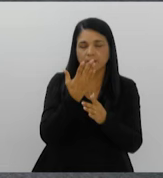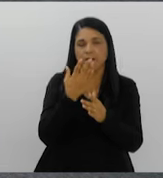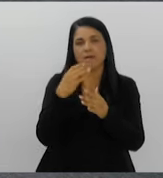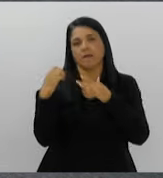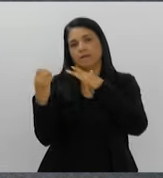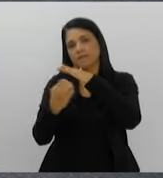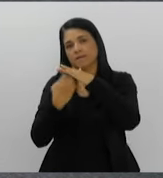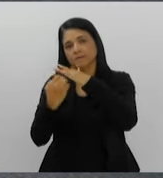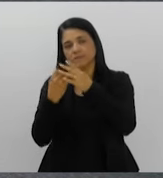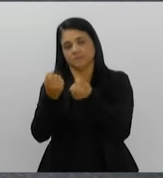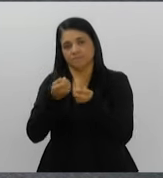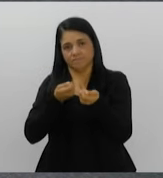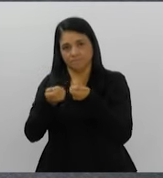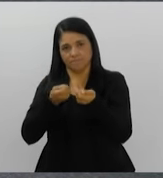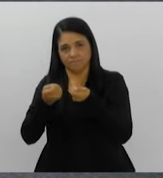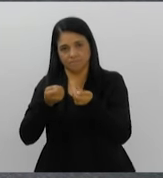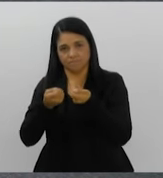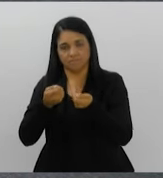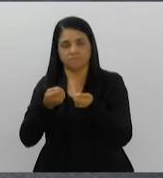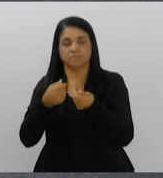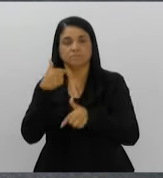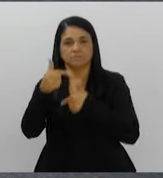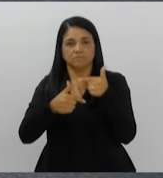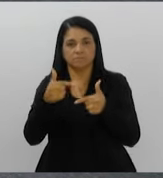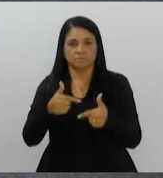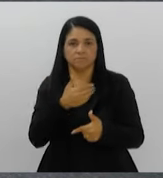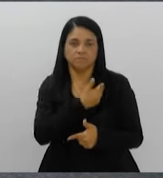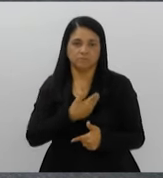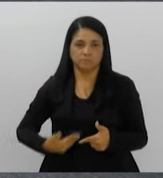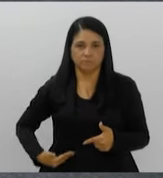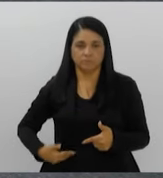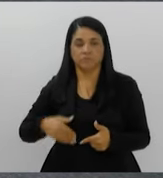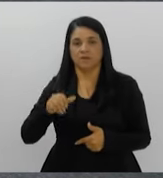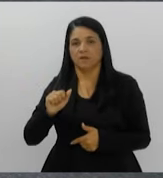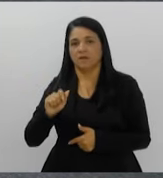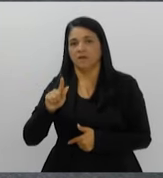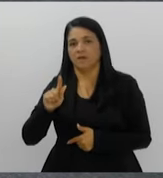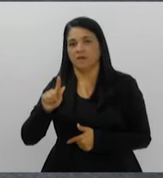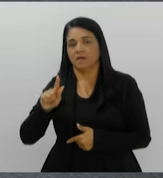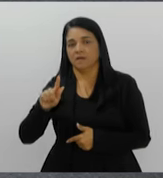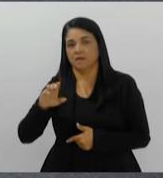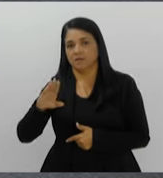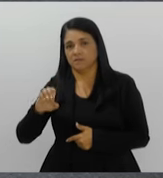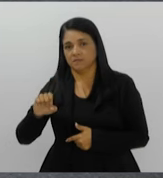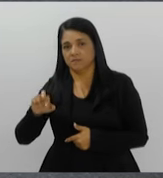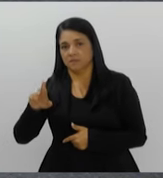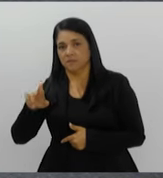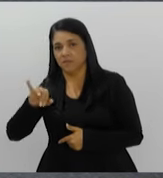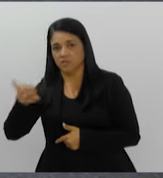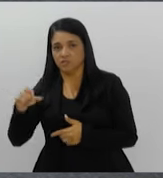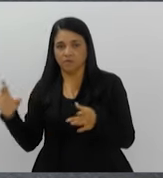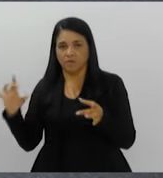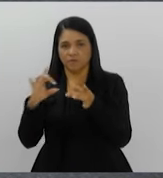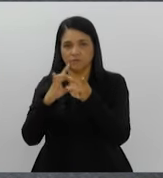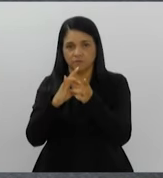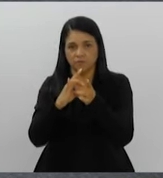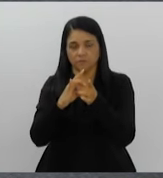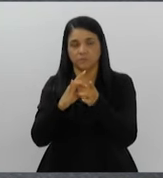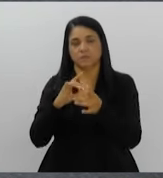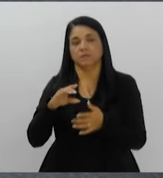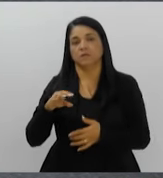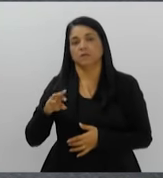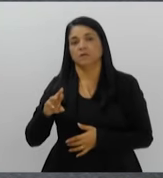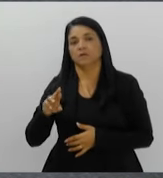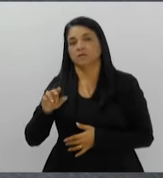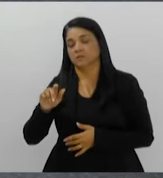Agência Reguladora de Serviços Públicos do Rio de Janeiro, a ARSERJ, com a fusão da Genersa e da Angestransp.